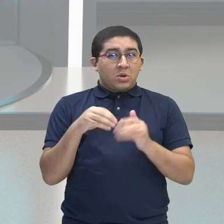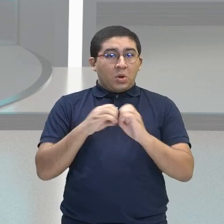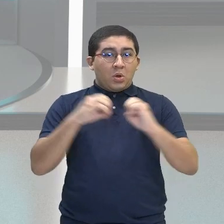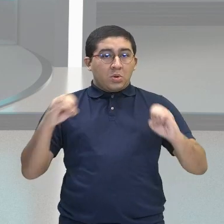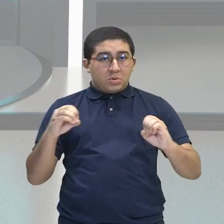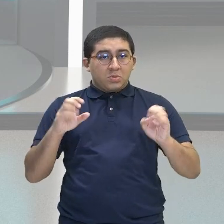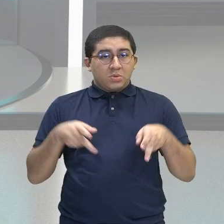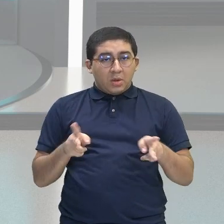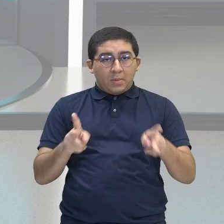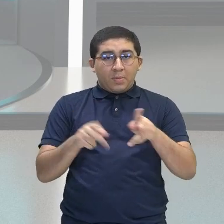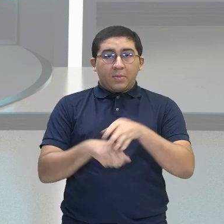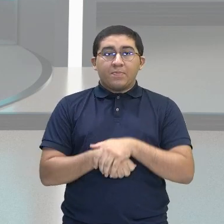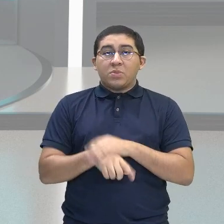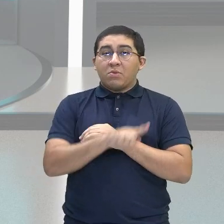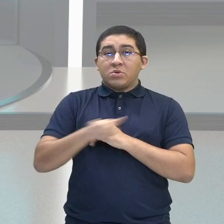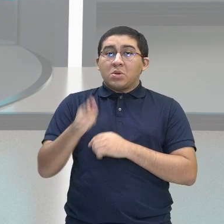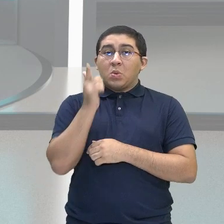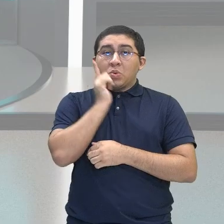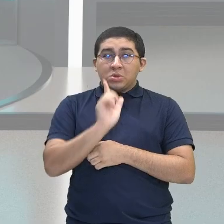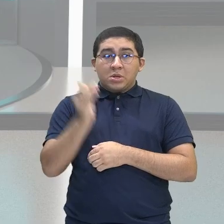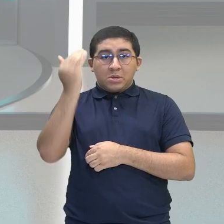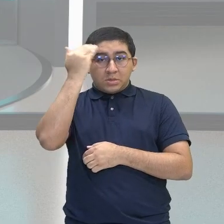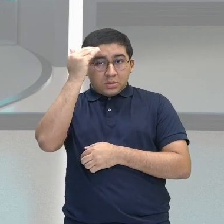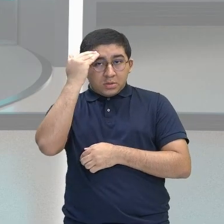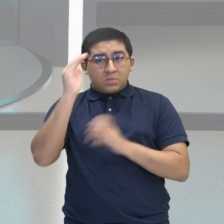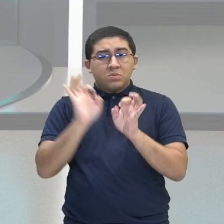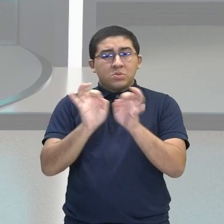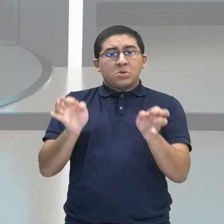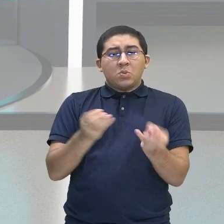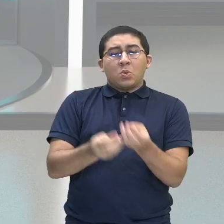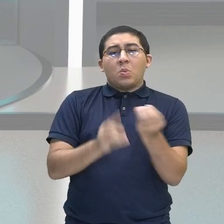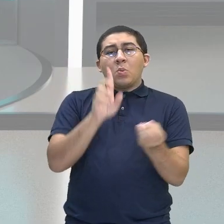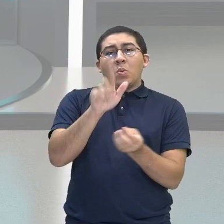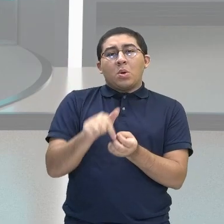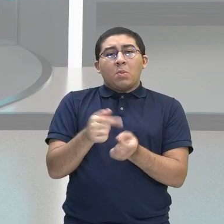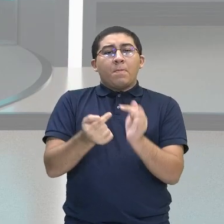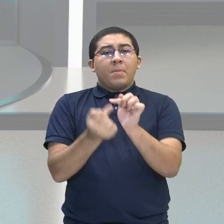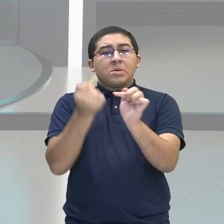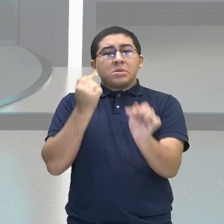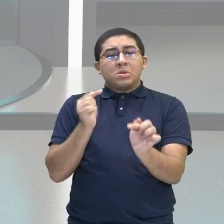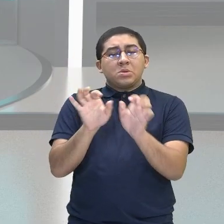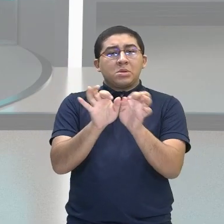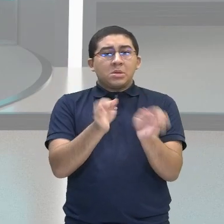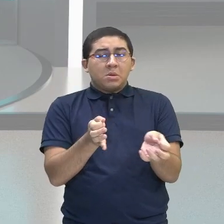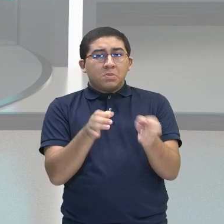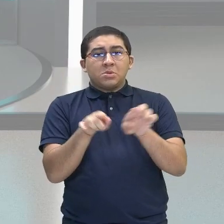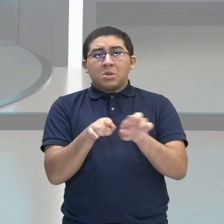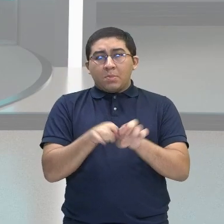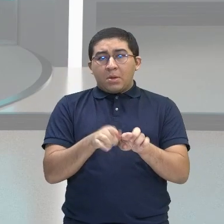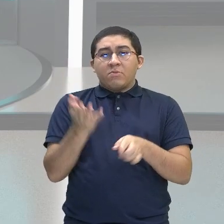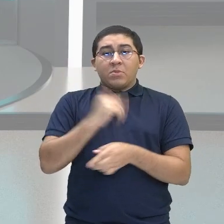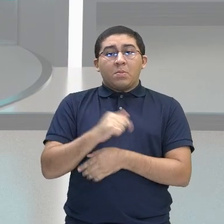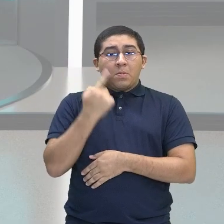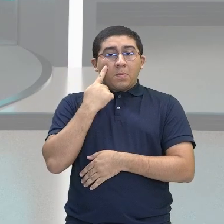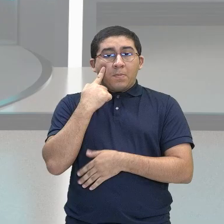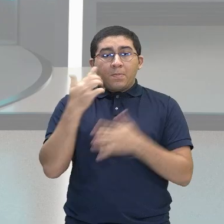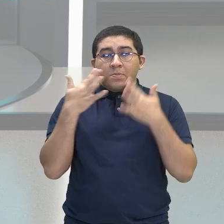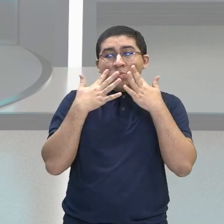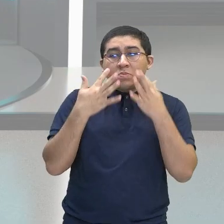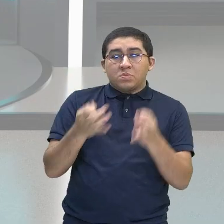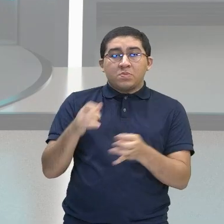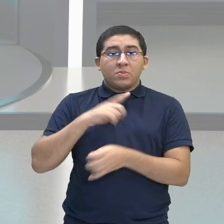certo? Para que vocês possam entender mais ou menos como é que funciona o past continuous e o simple past, vocês vão acompanhar agora